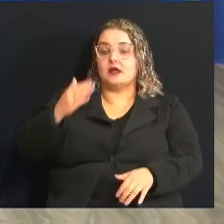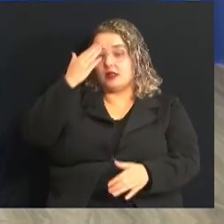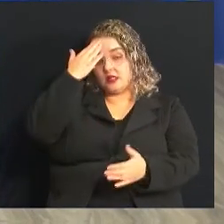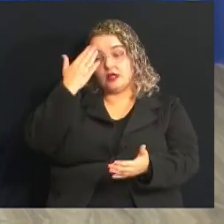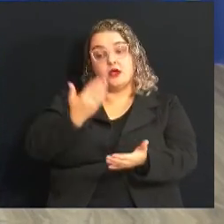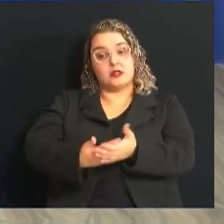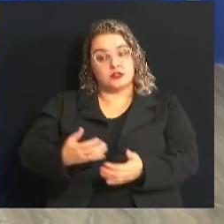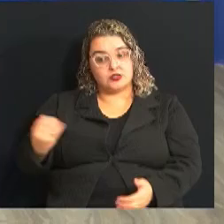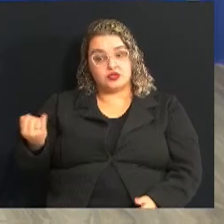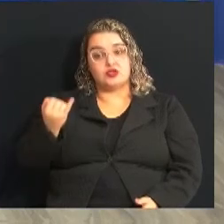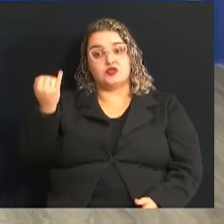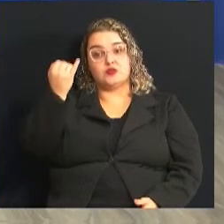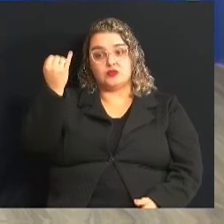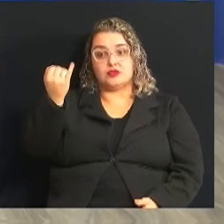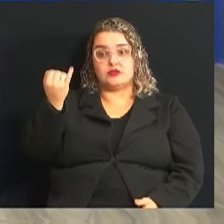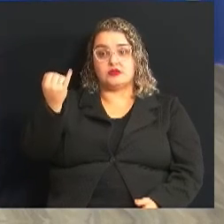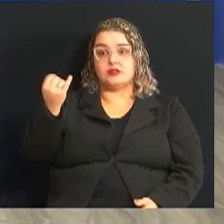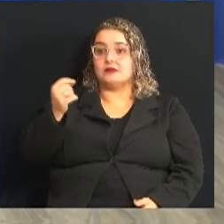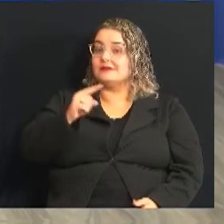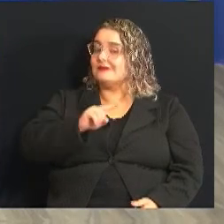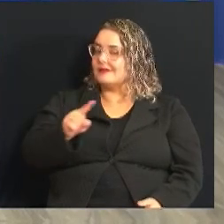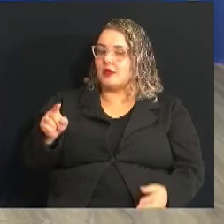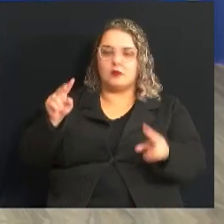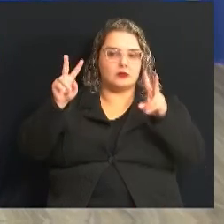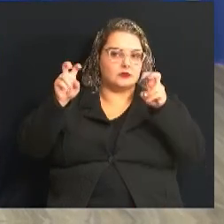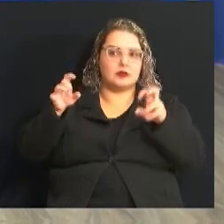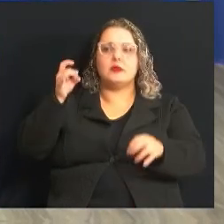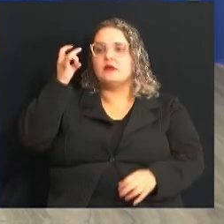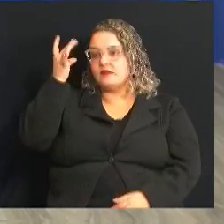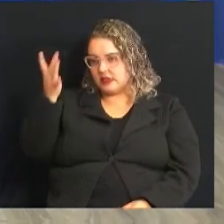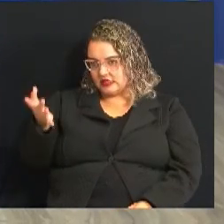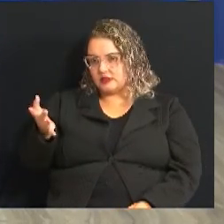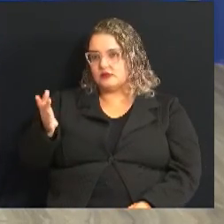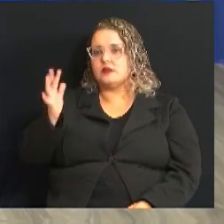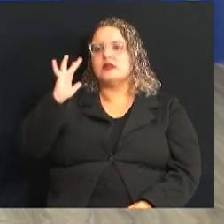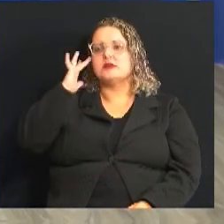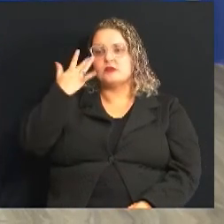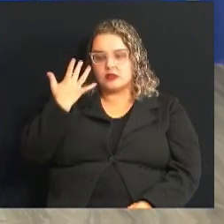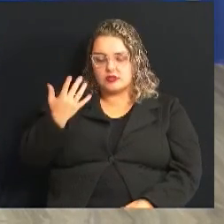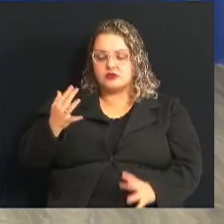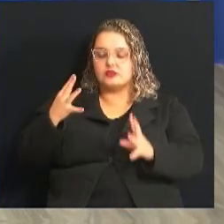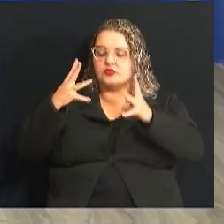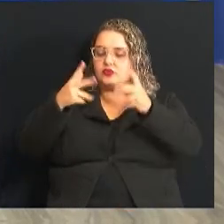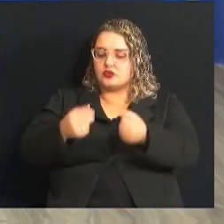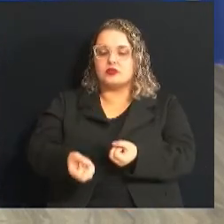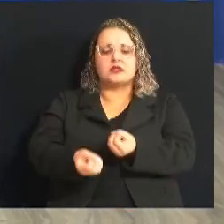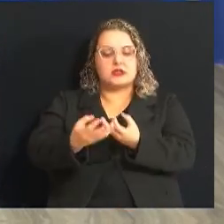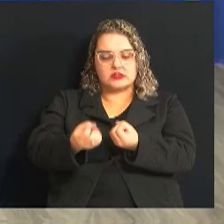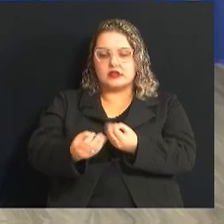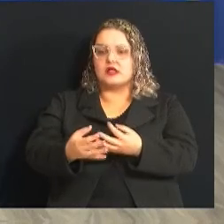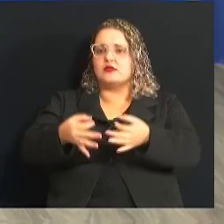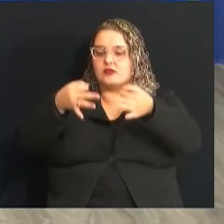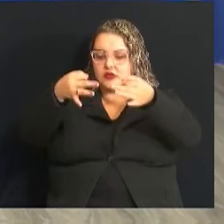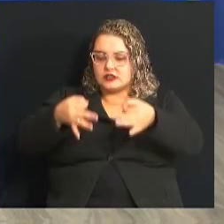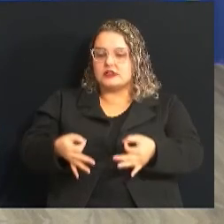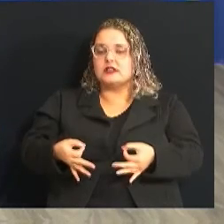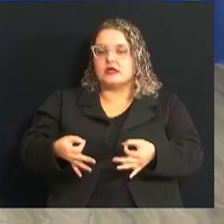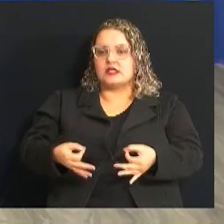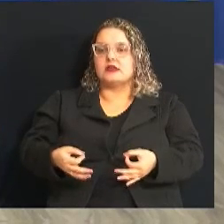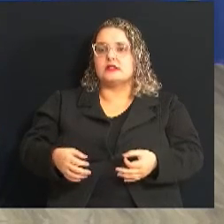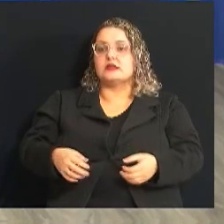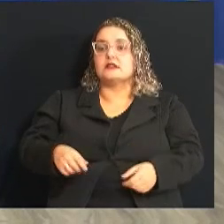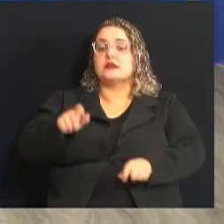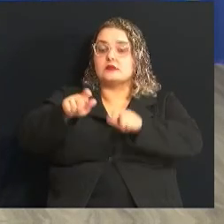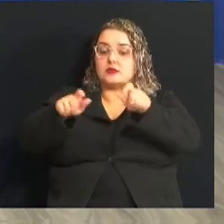grande valia. Não é um assunto fácil, mas eu acho que você deu todo o caminho aí, as informações de como a pessoa